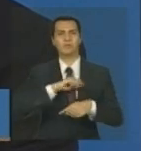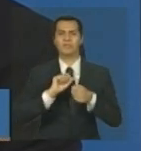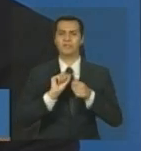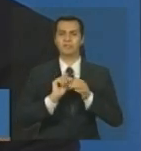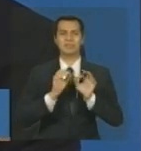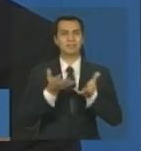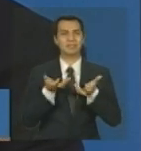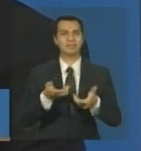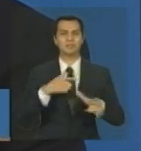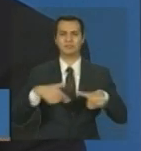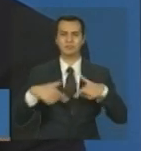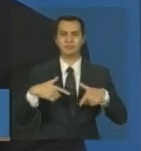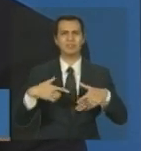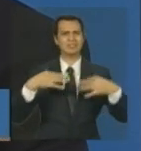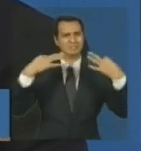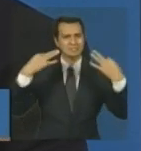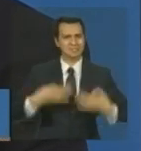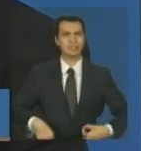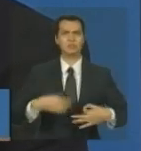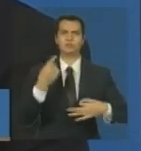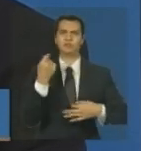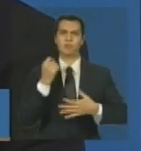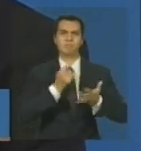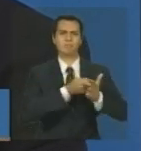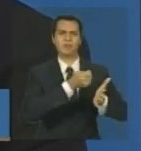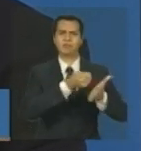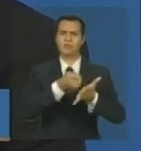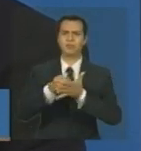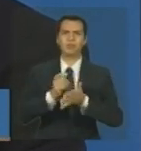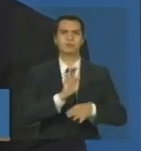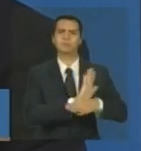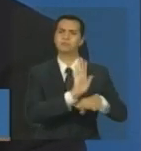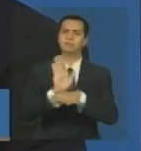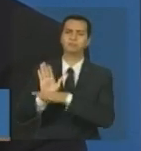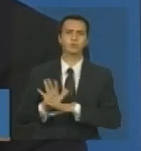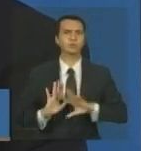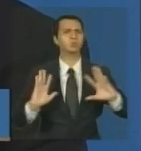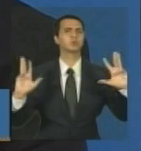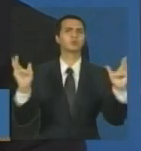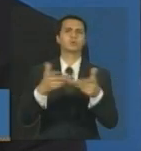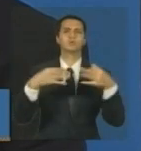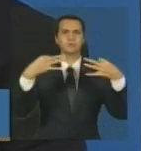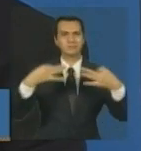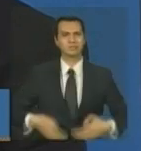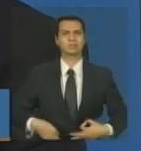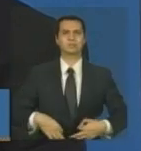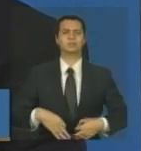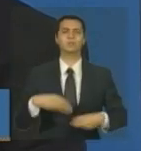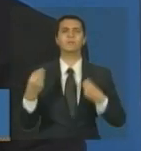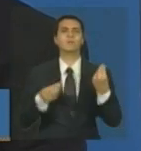chegue exatamente nas famílias que devem receber o programa Bolsa Família?